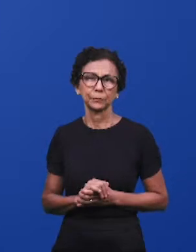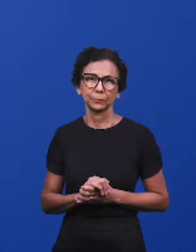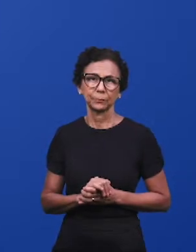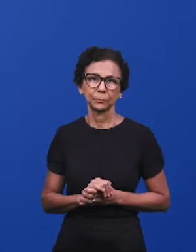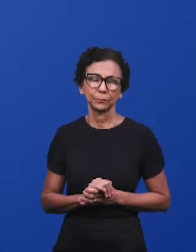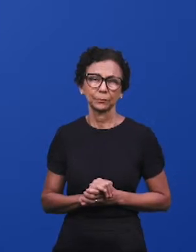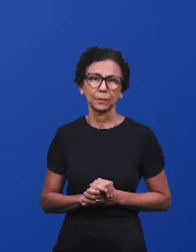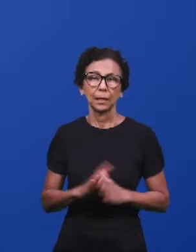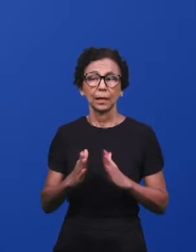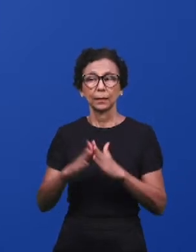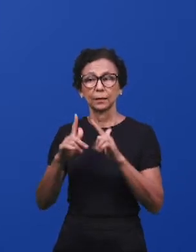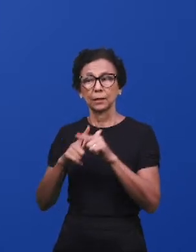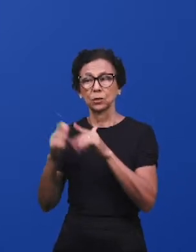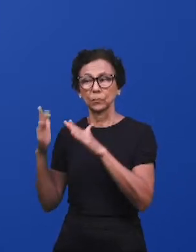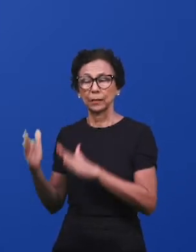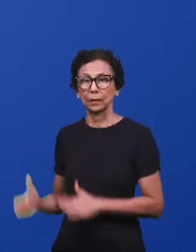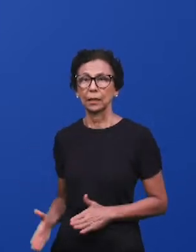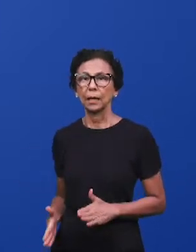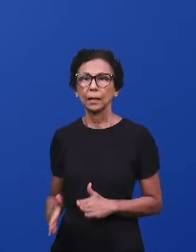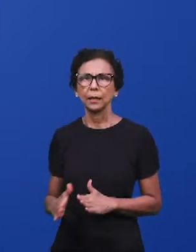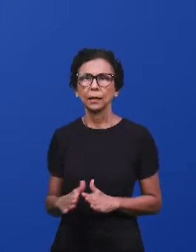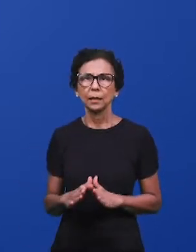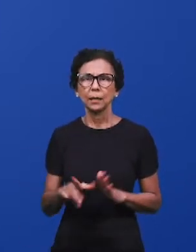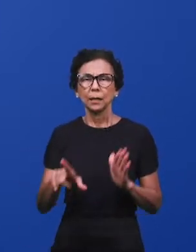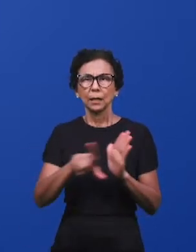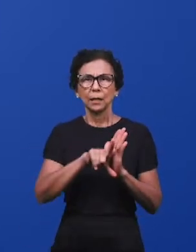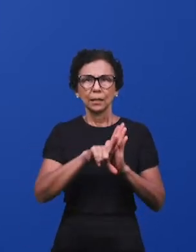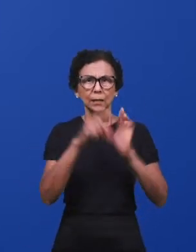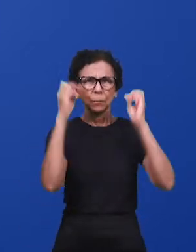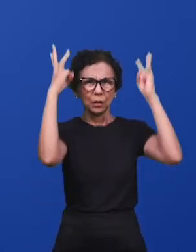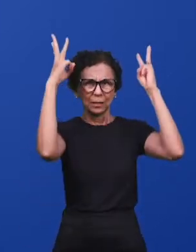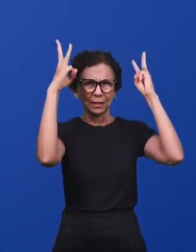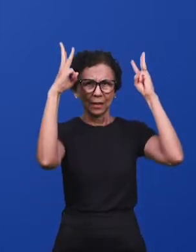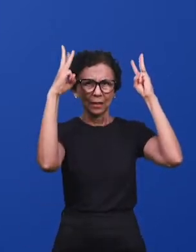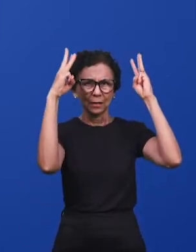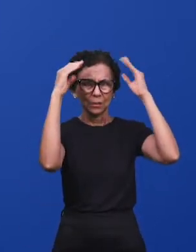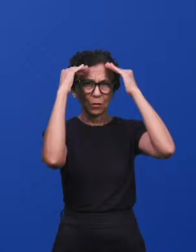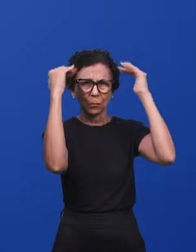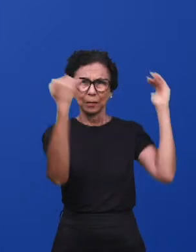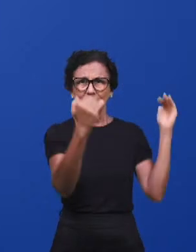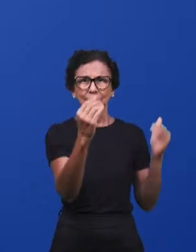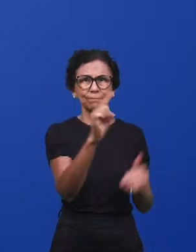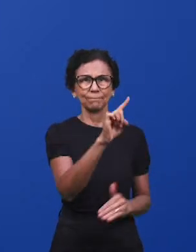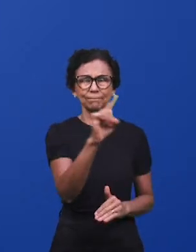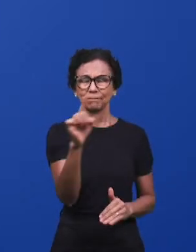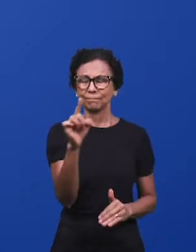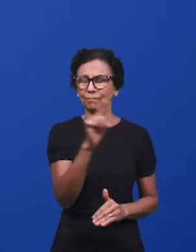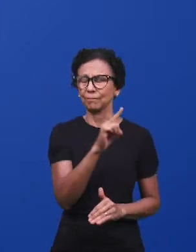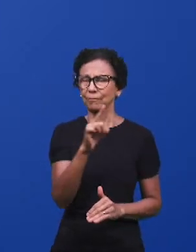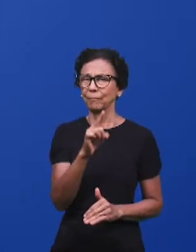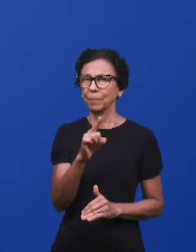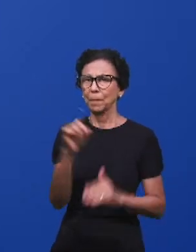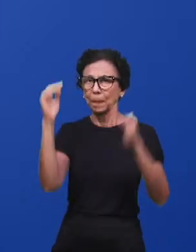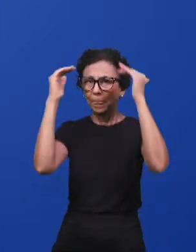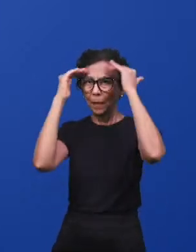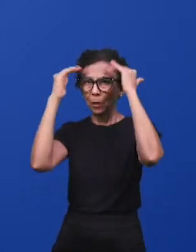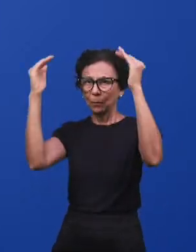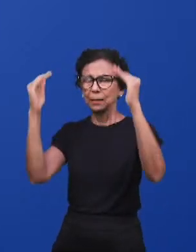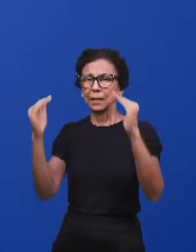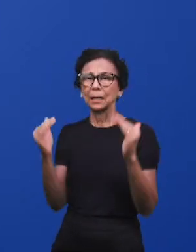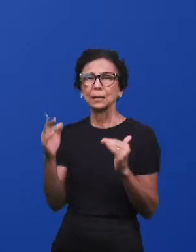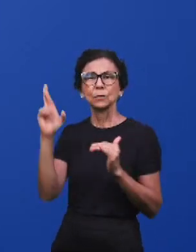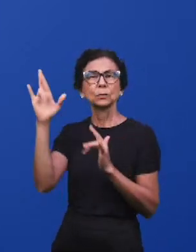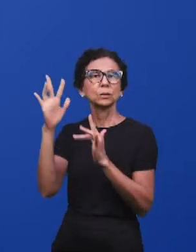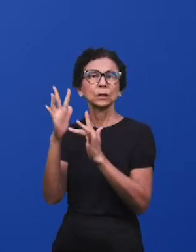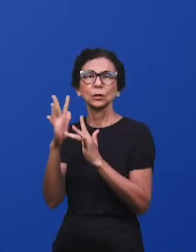a palavra de Jesus. Ela está debaixo da graça. E ela não precisa realizar os sacrifícios da